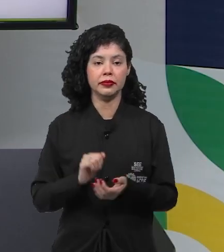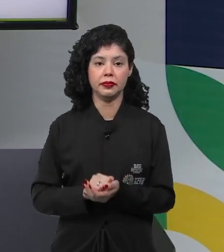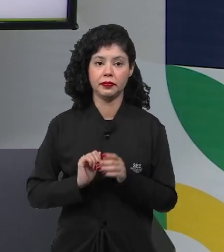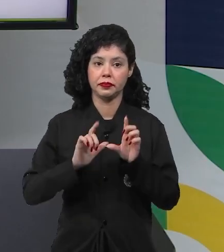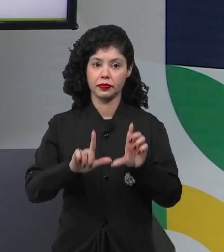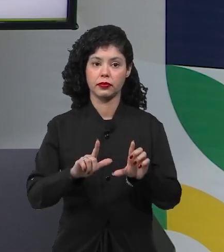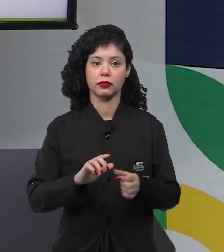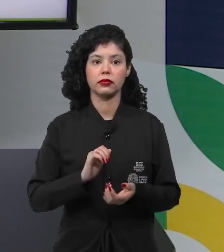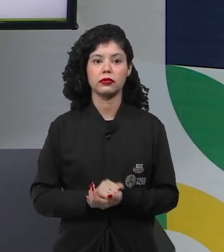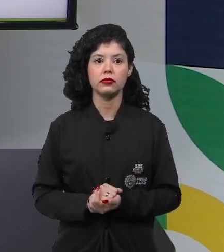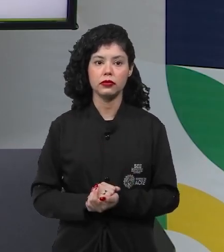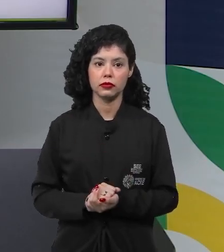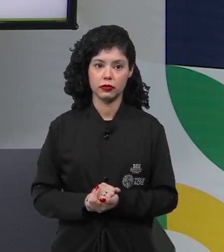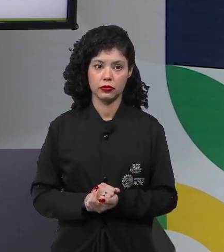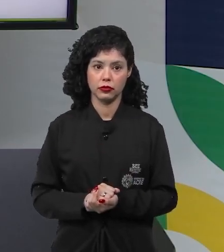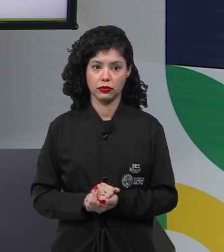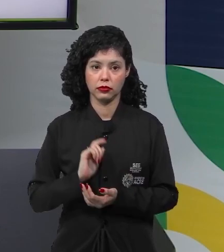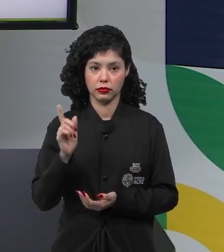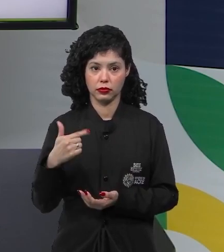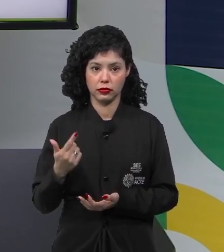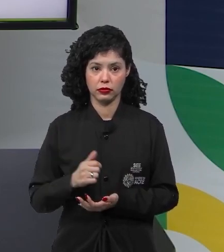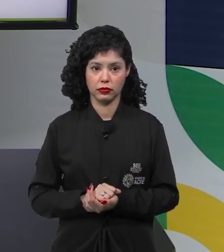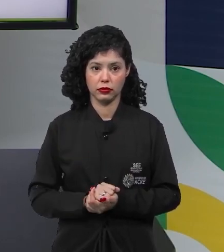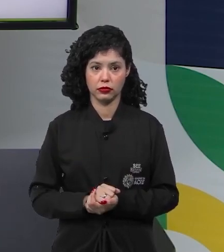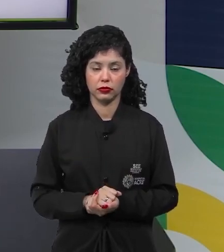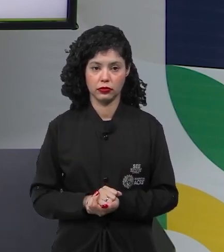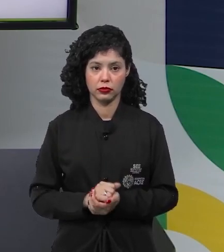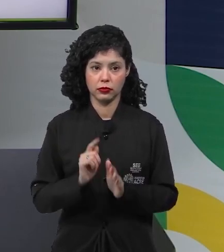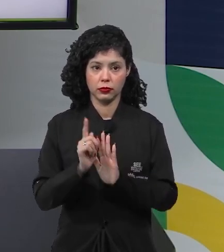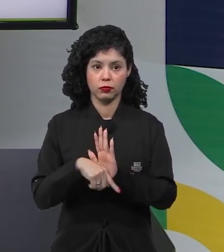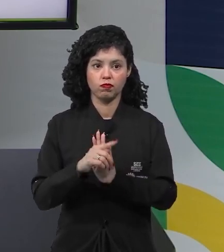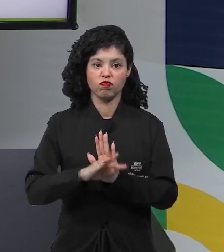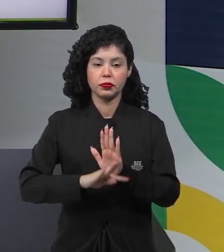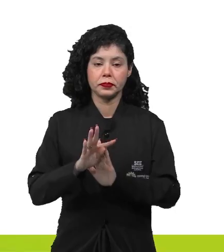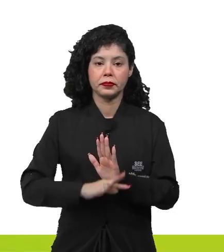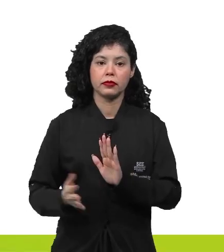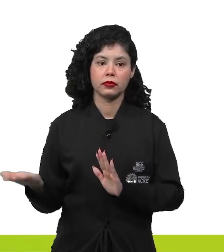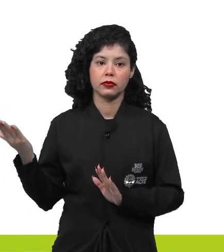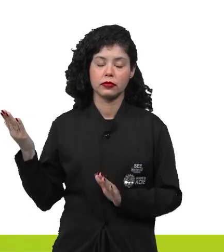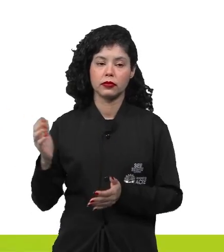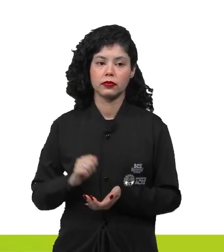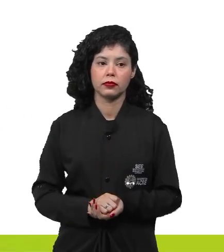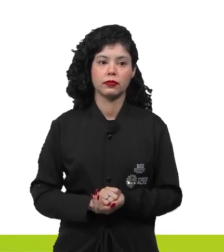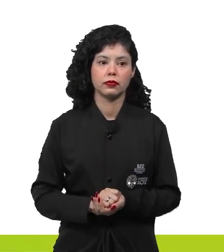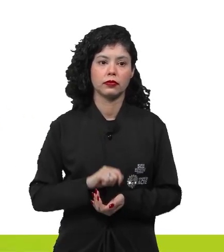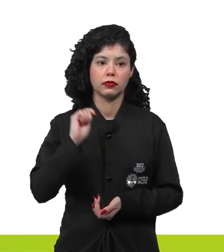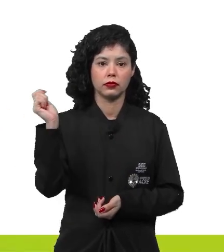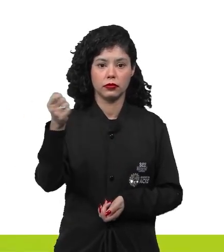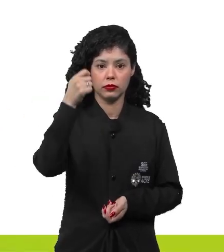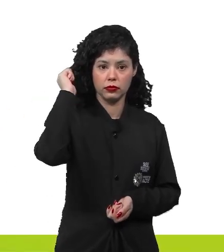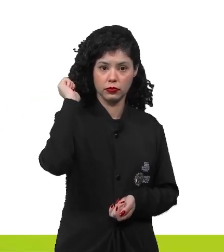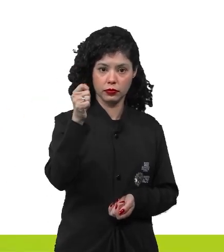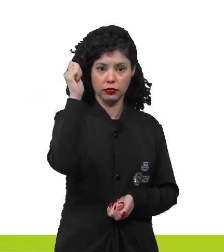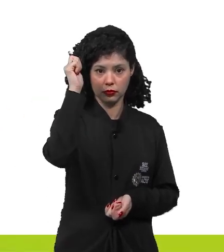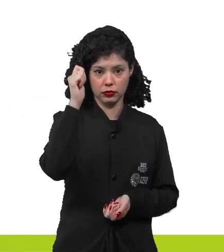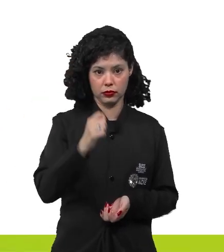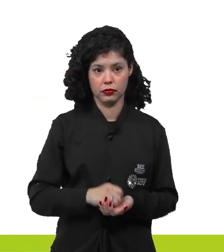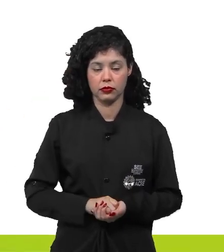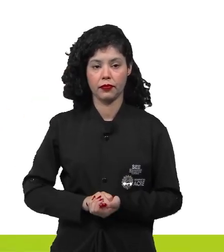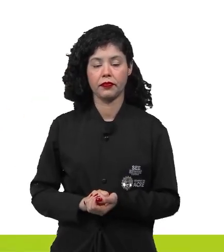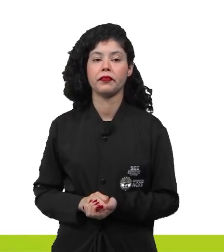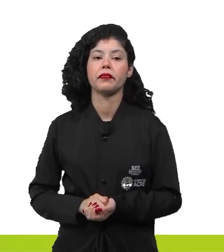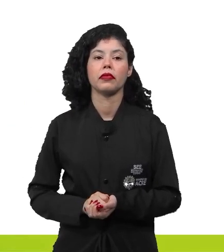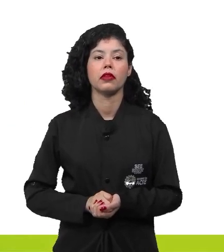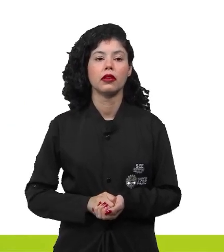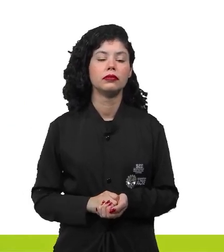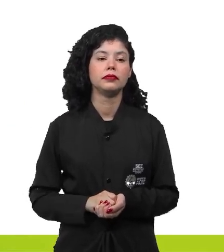de campanha. Vamos ao nosso próximo gênero textual. Nós temos aí fairy tales, ou seja, os contos